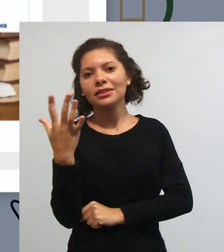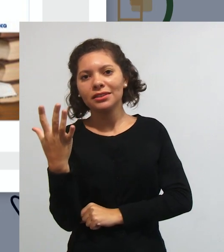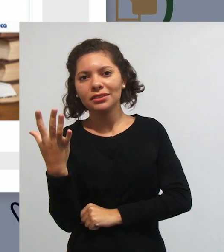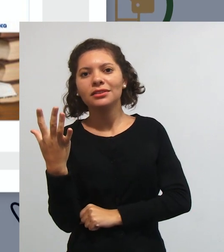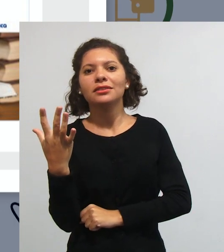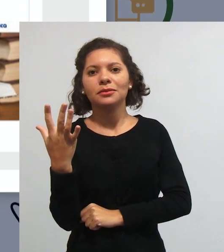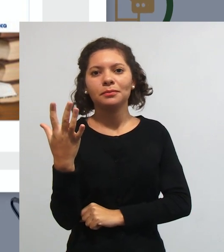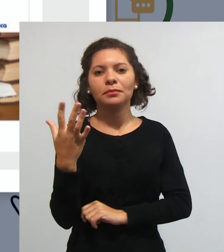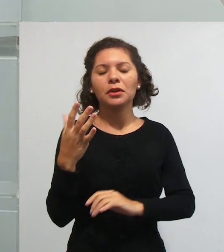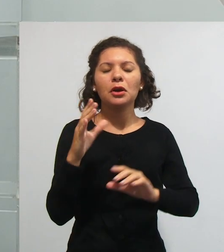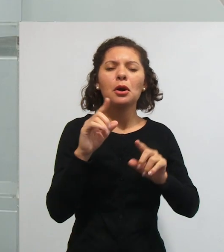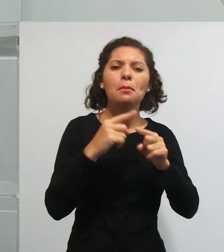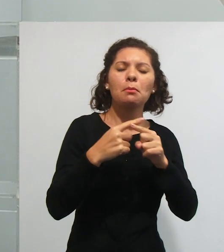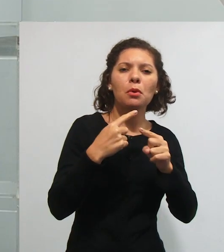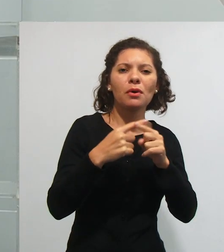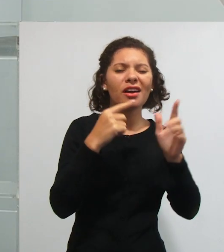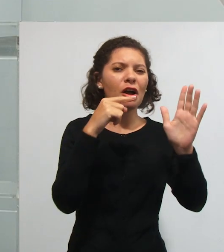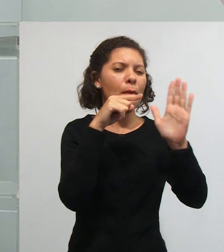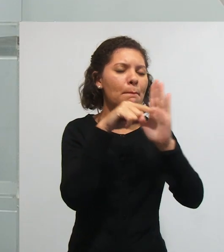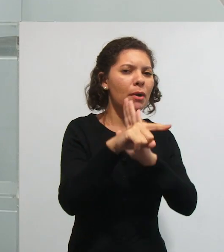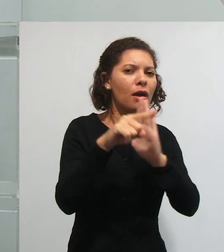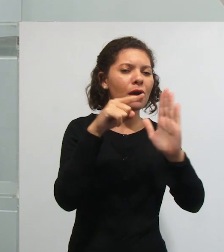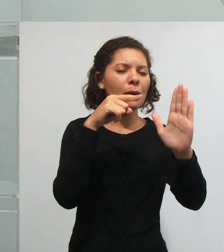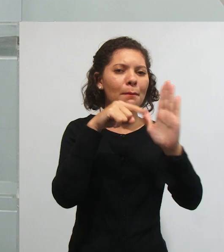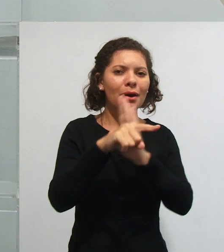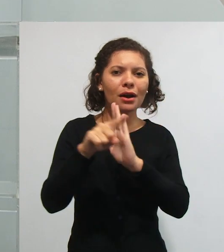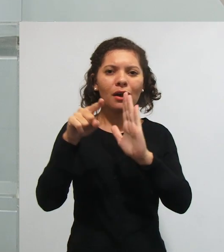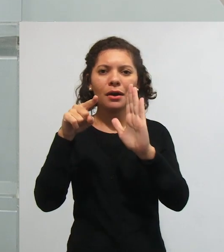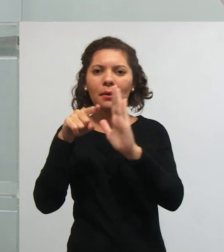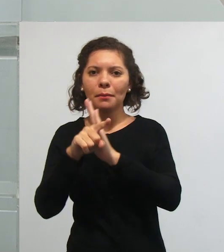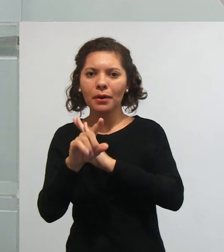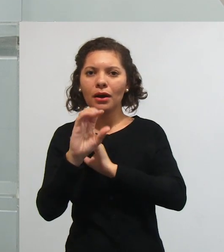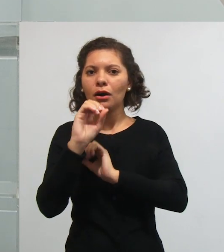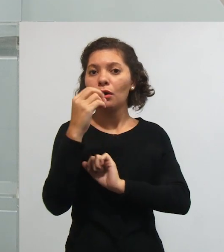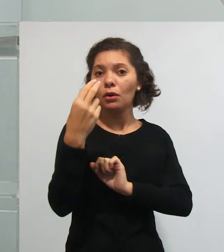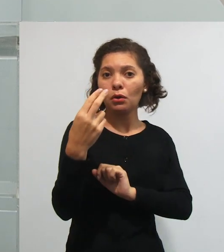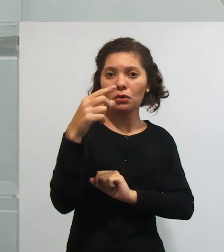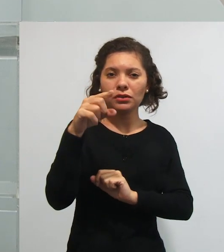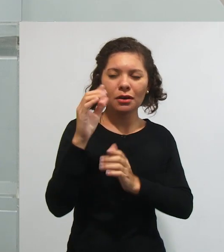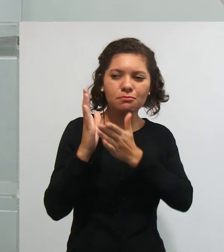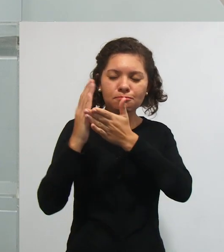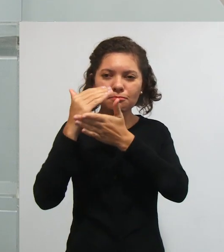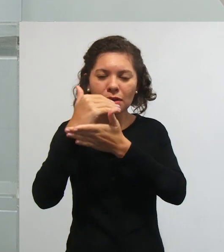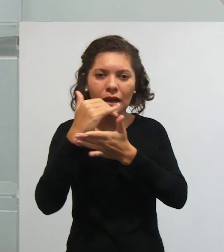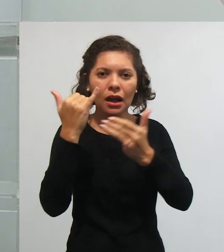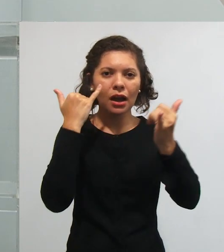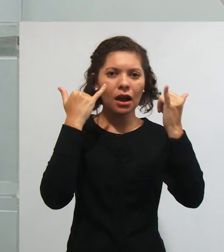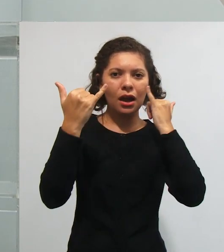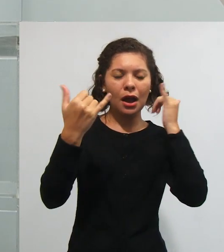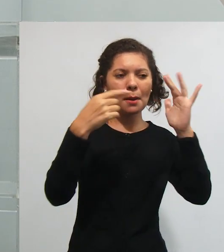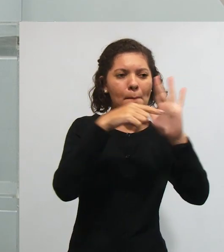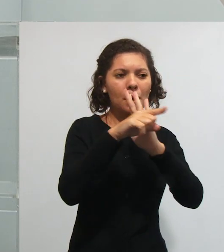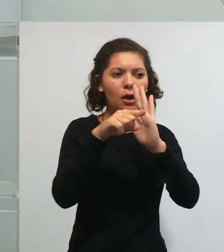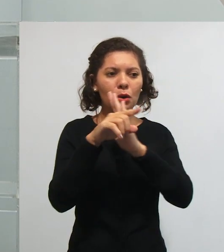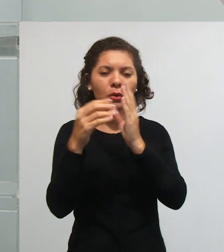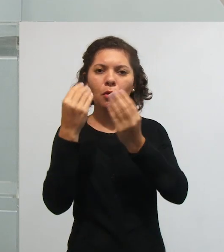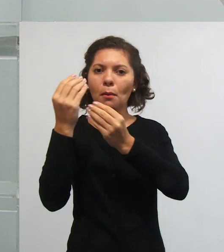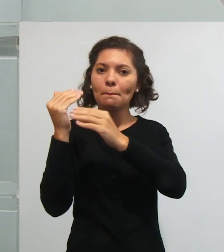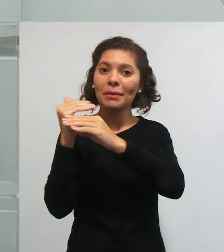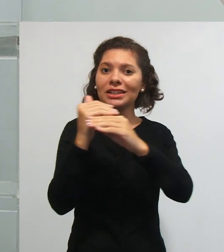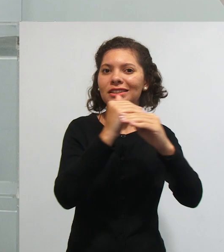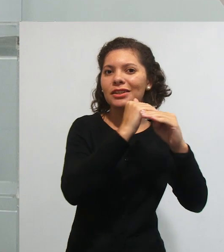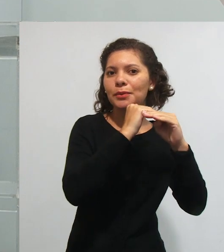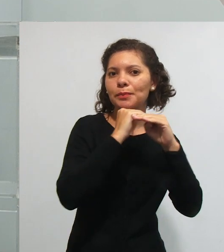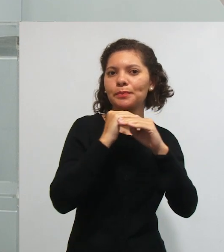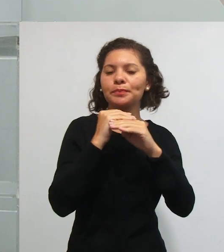as perguntas ou a forma de você coletar ou construir os dados, elas são padronizadas. Qual é